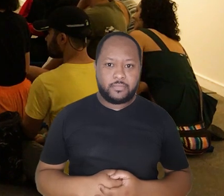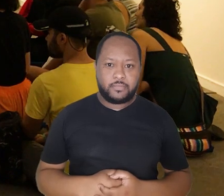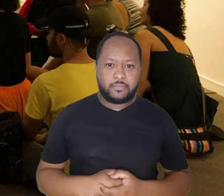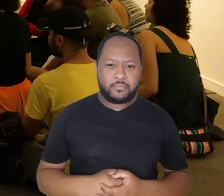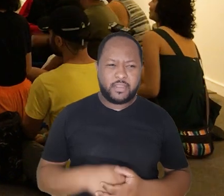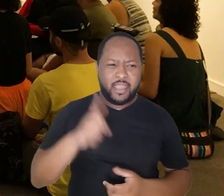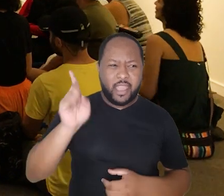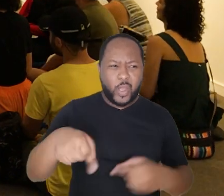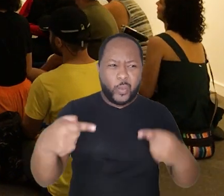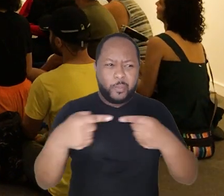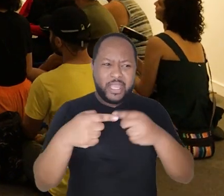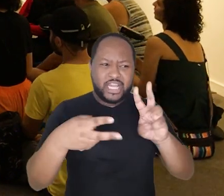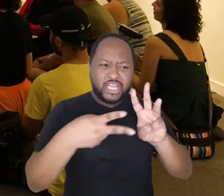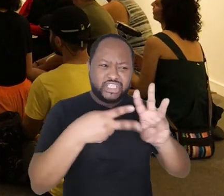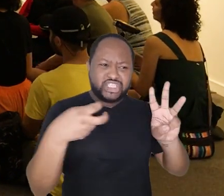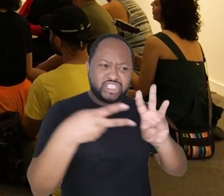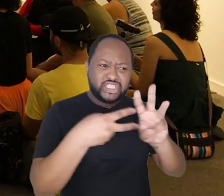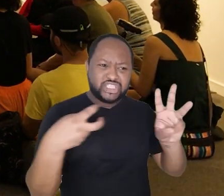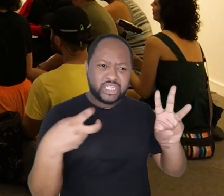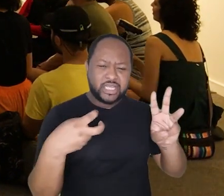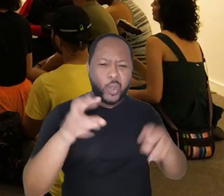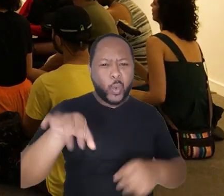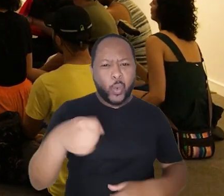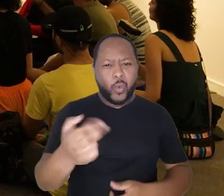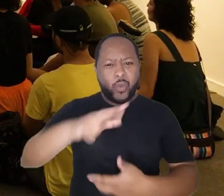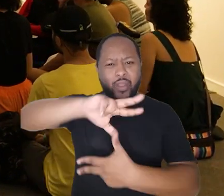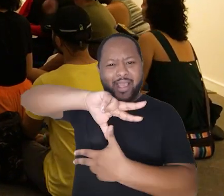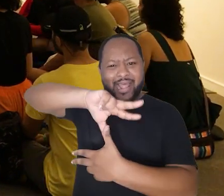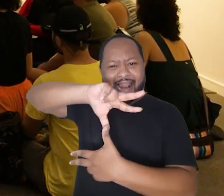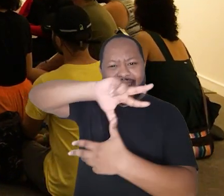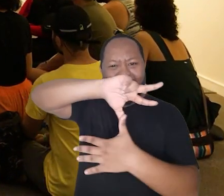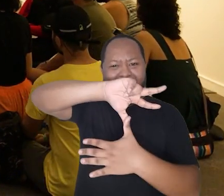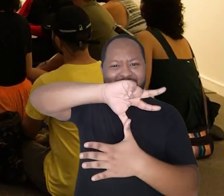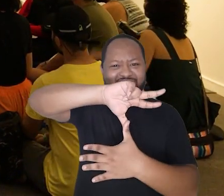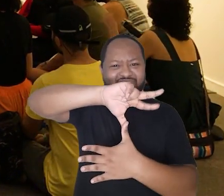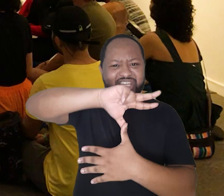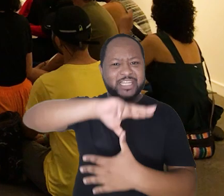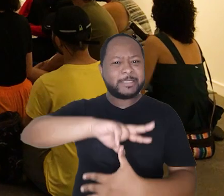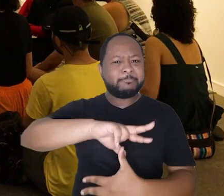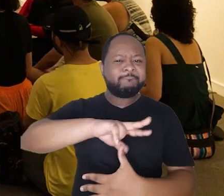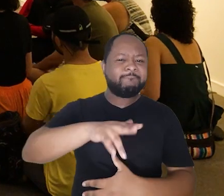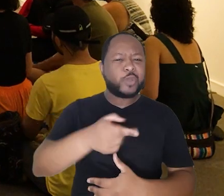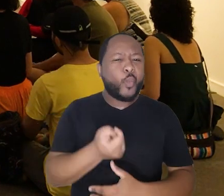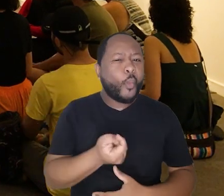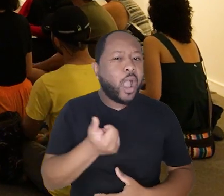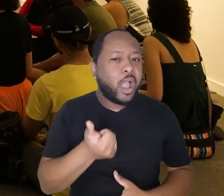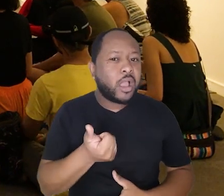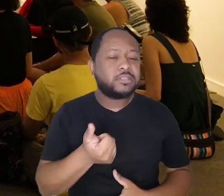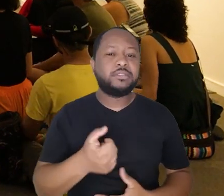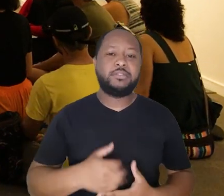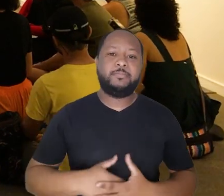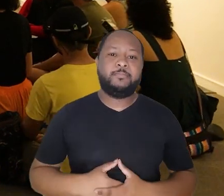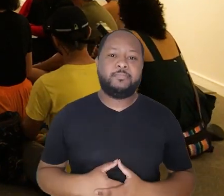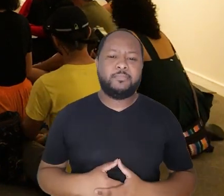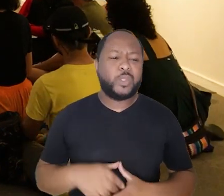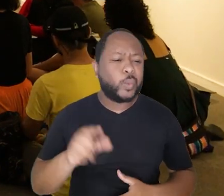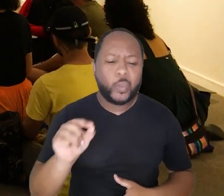Alguma coisa indígena? Ou latina? É por aí. Só...